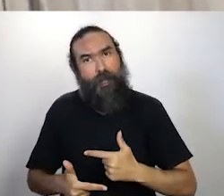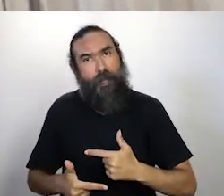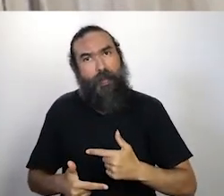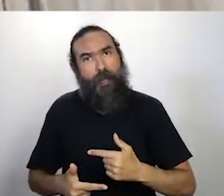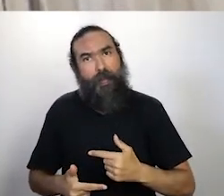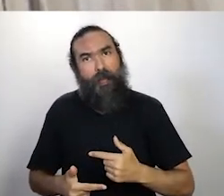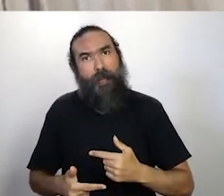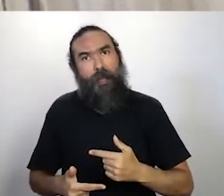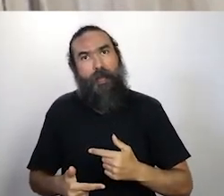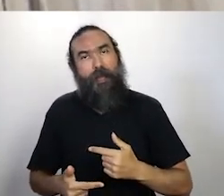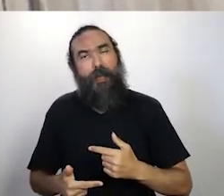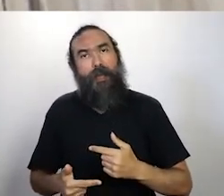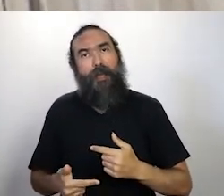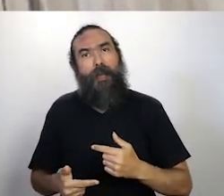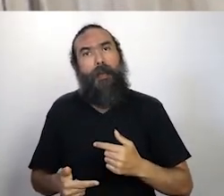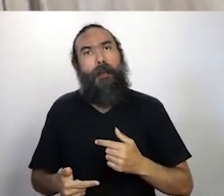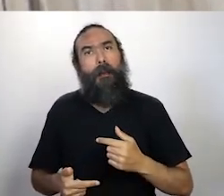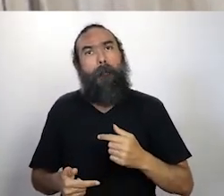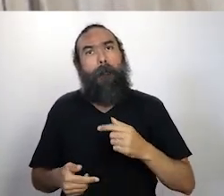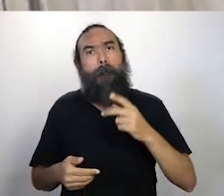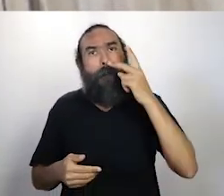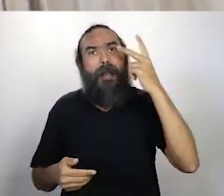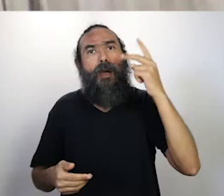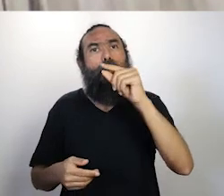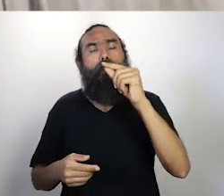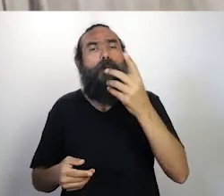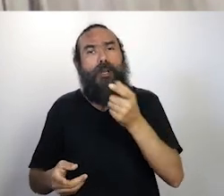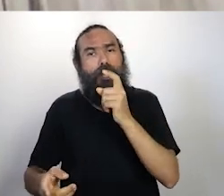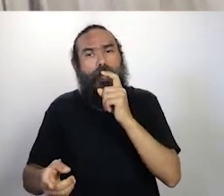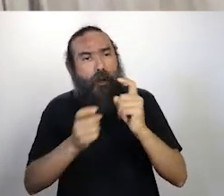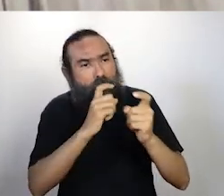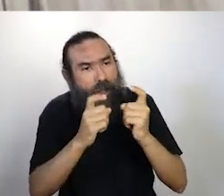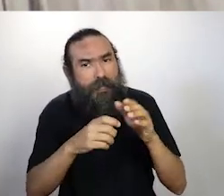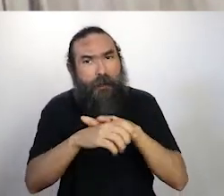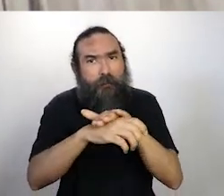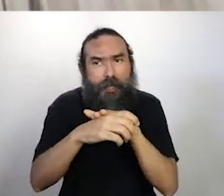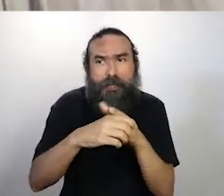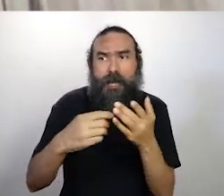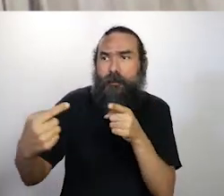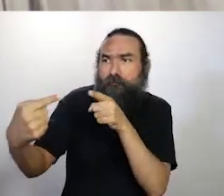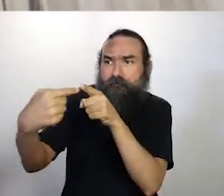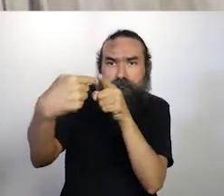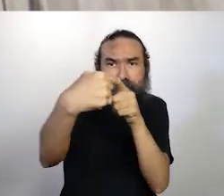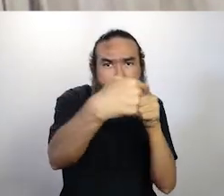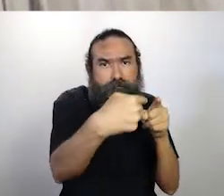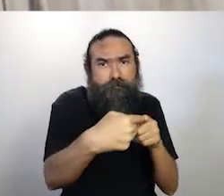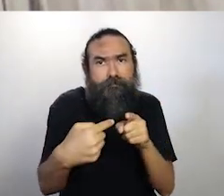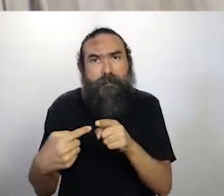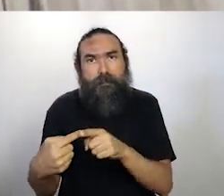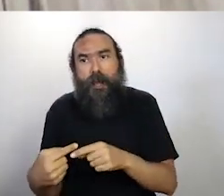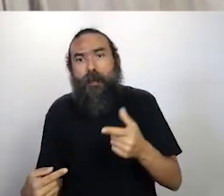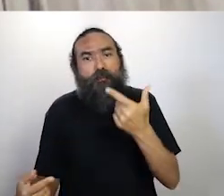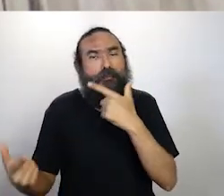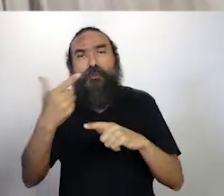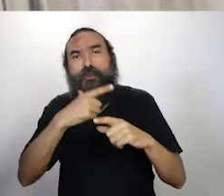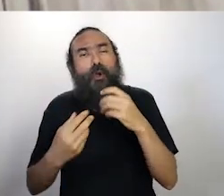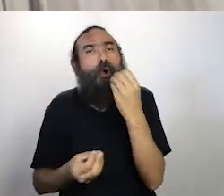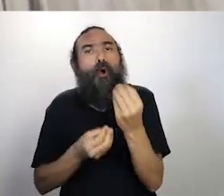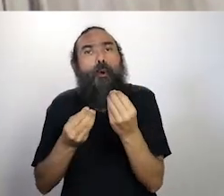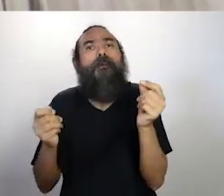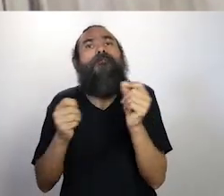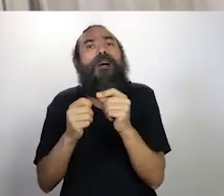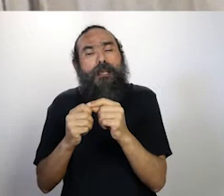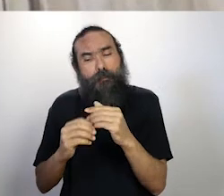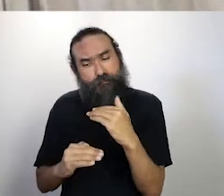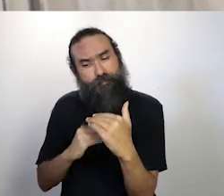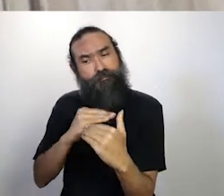consistente, ali, sempre ampliar o diálogo, sempre abrir os espaços para tentar entender como que a gente constrói esses caminhos. Mas acho que o segundo